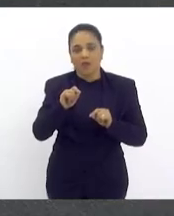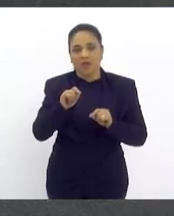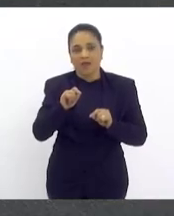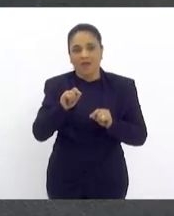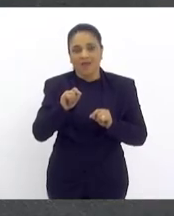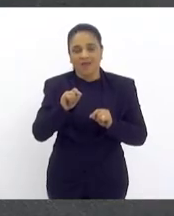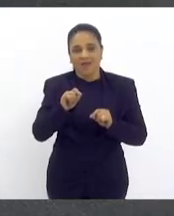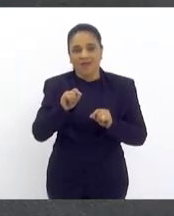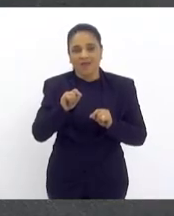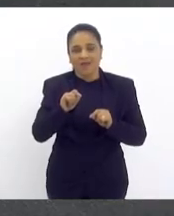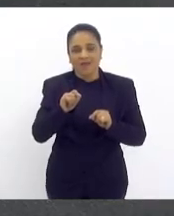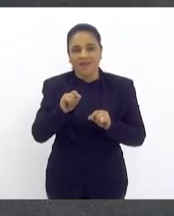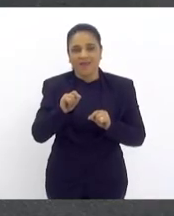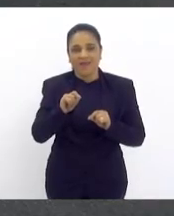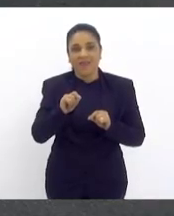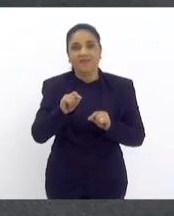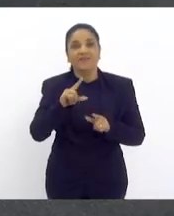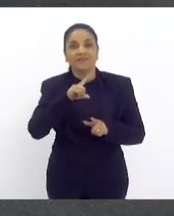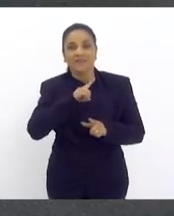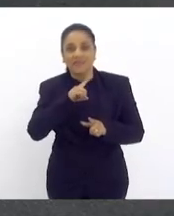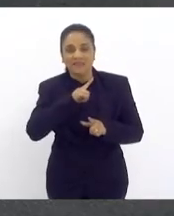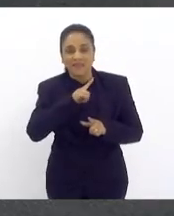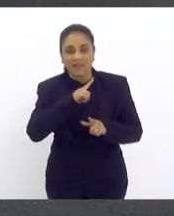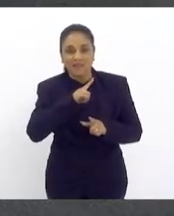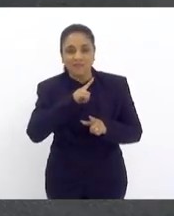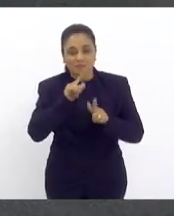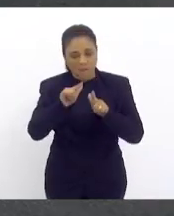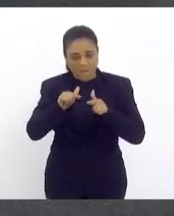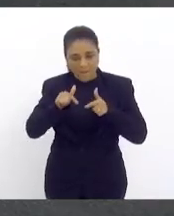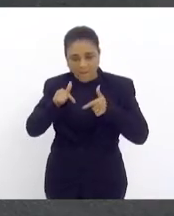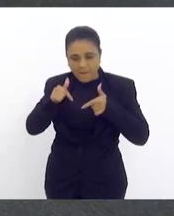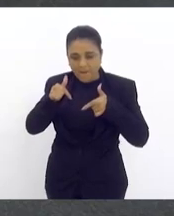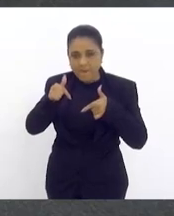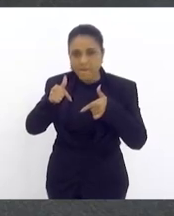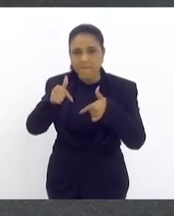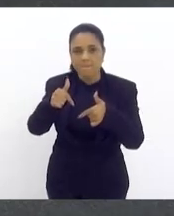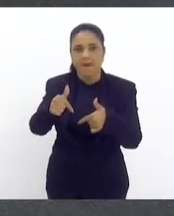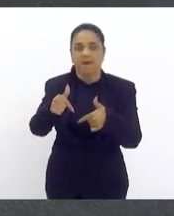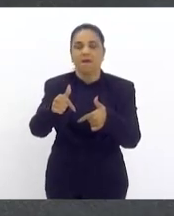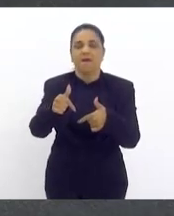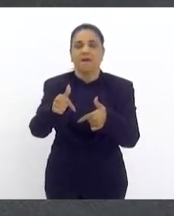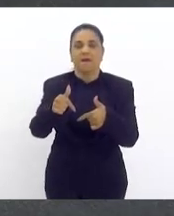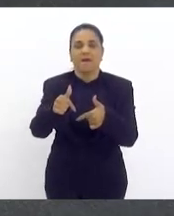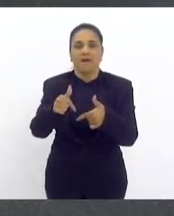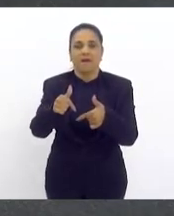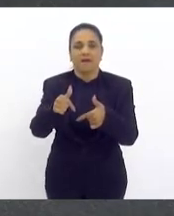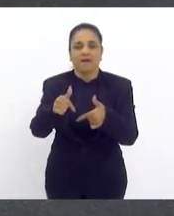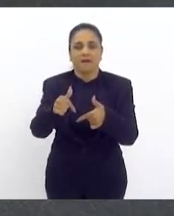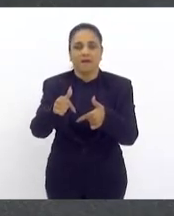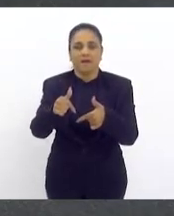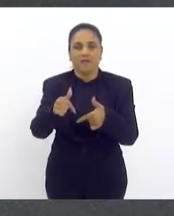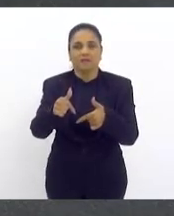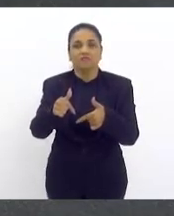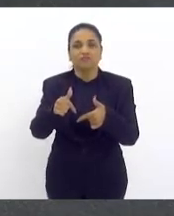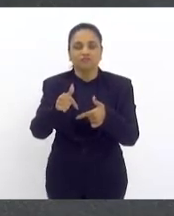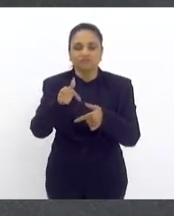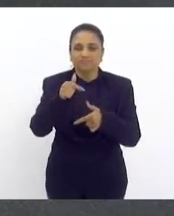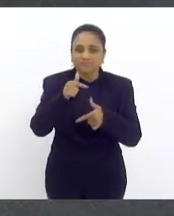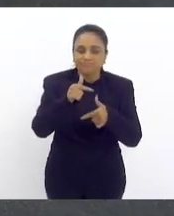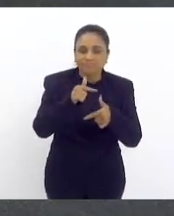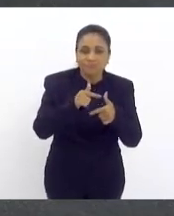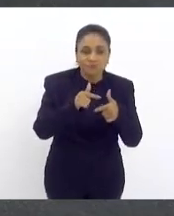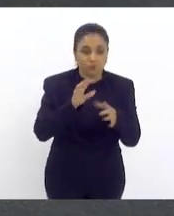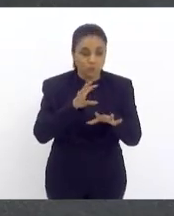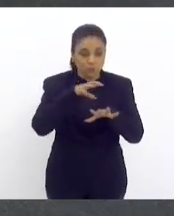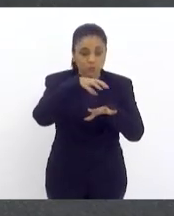É temos uma atuação da promoção né de meios capazes para